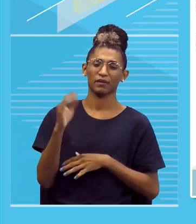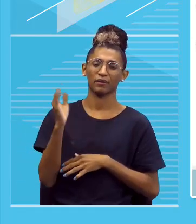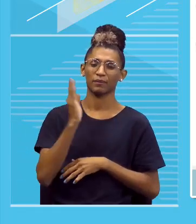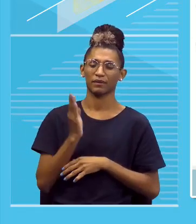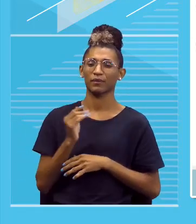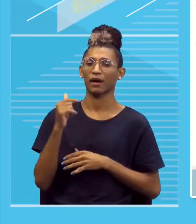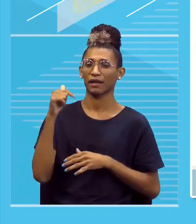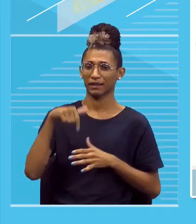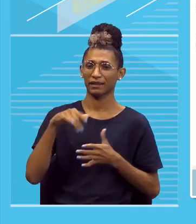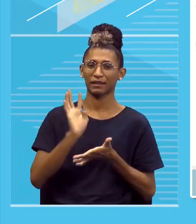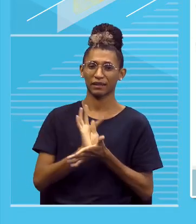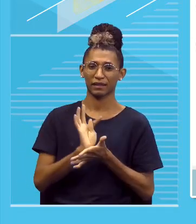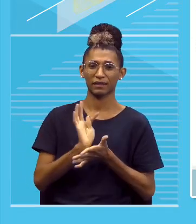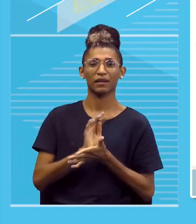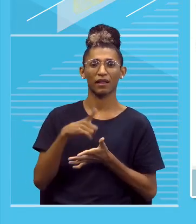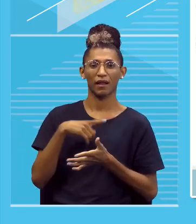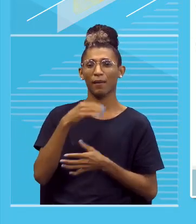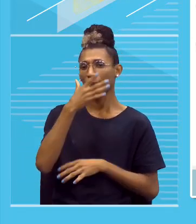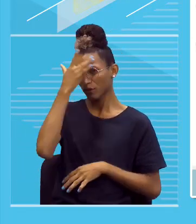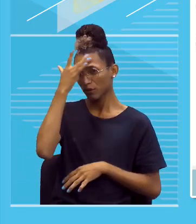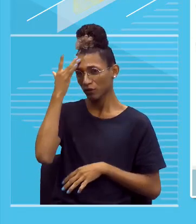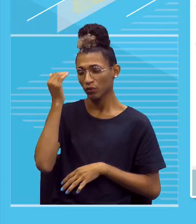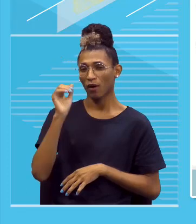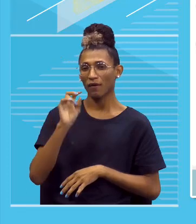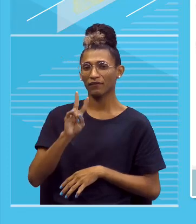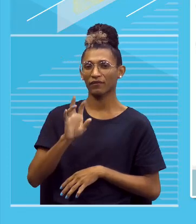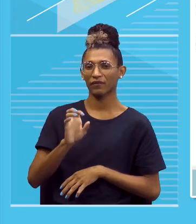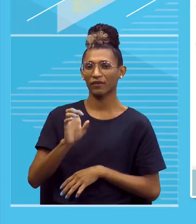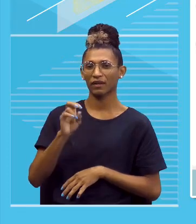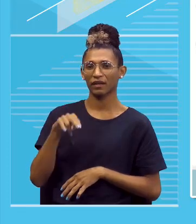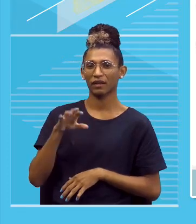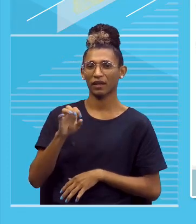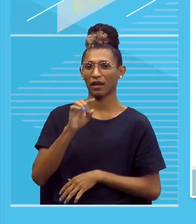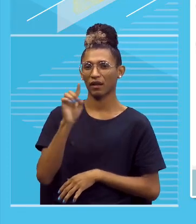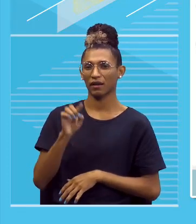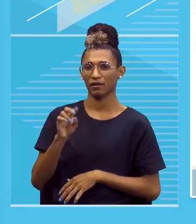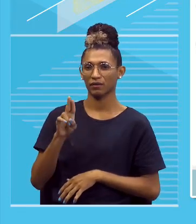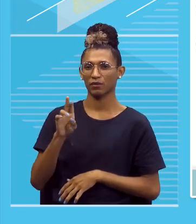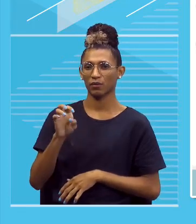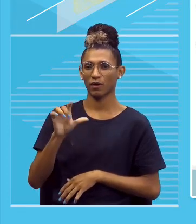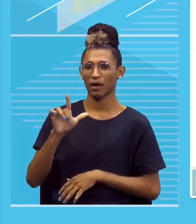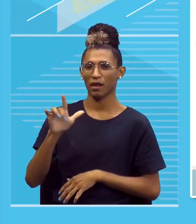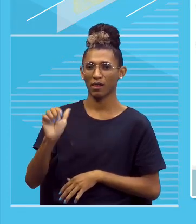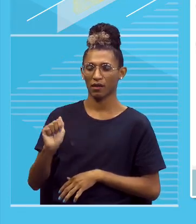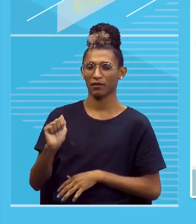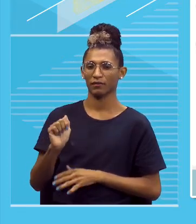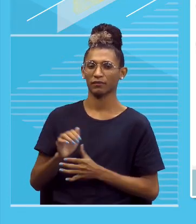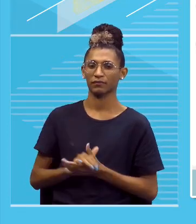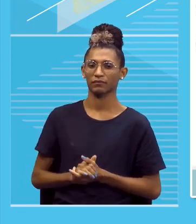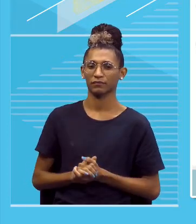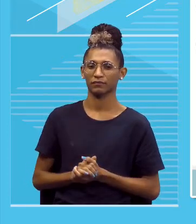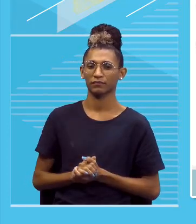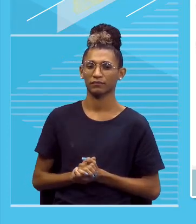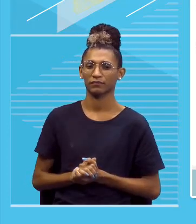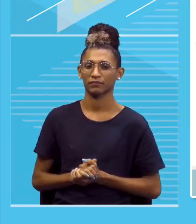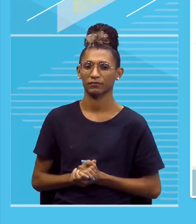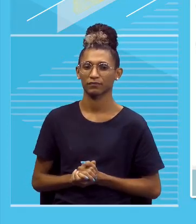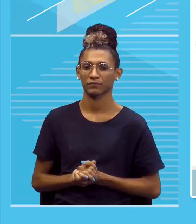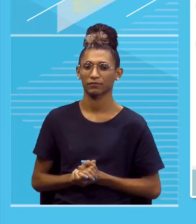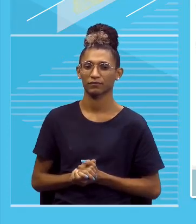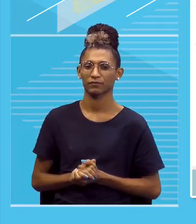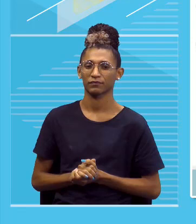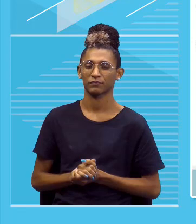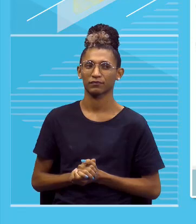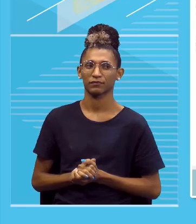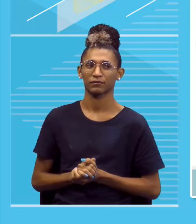exemplo me entristece muito ver esse povo numa de açora pelos vizinhos ou seja